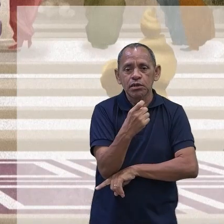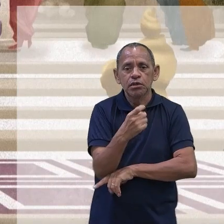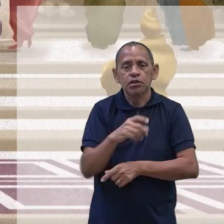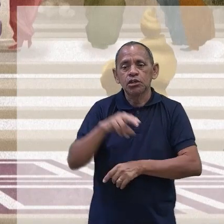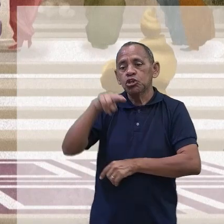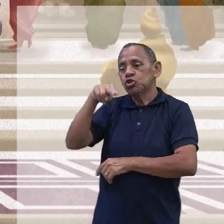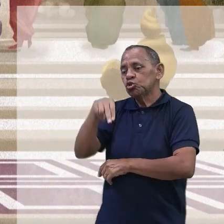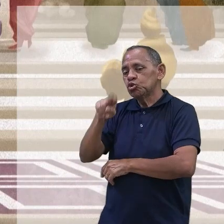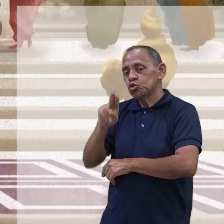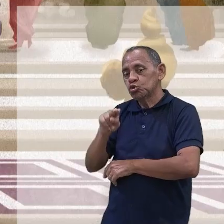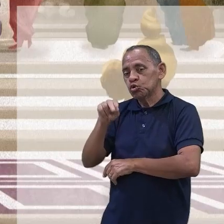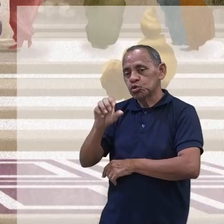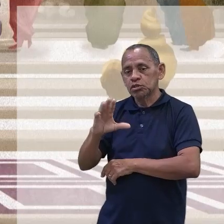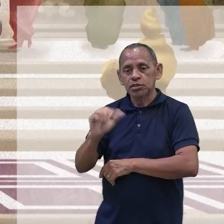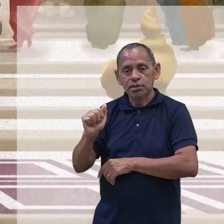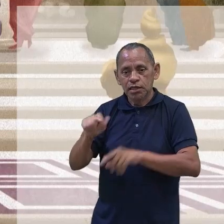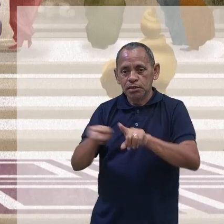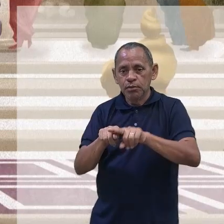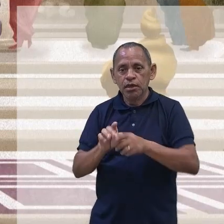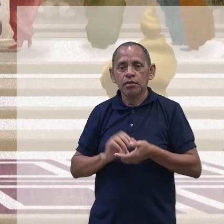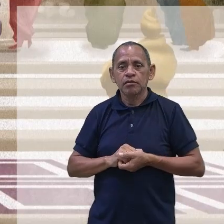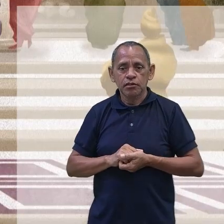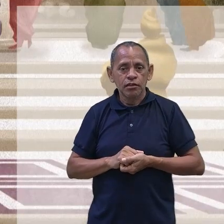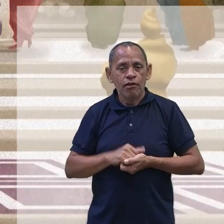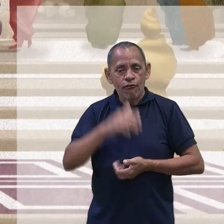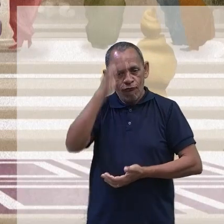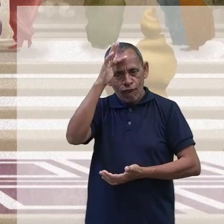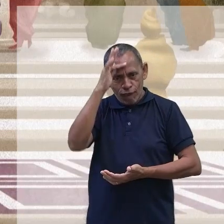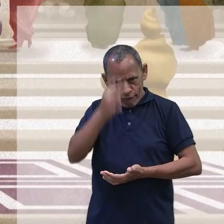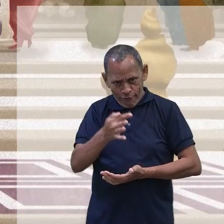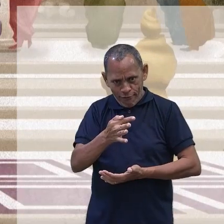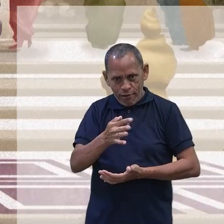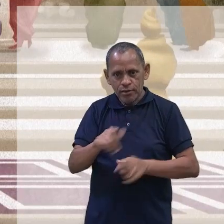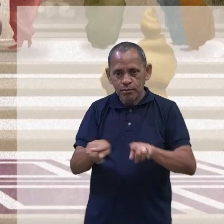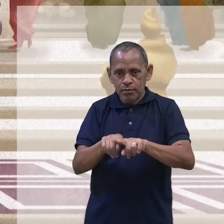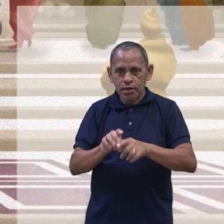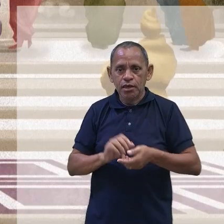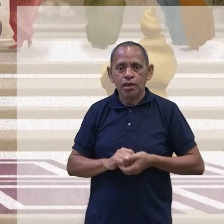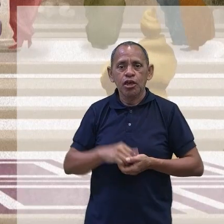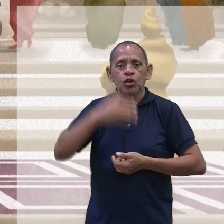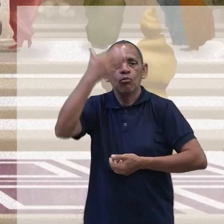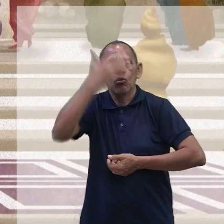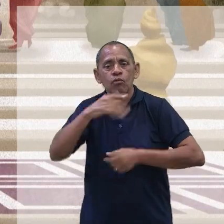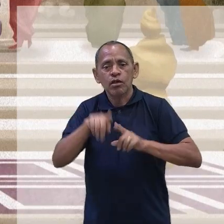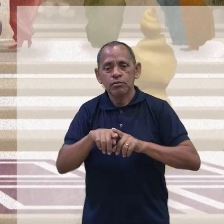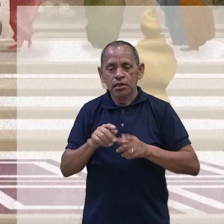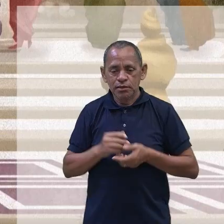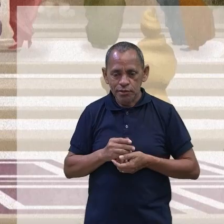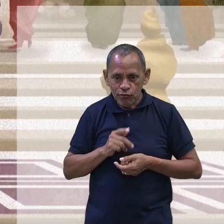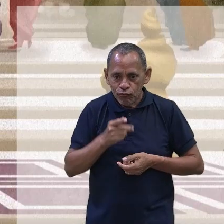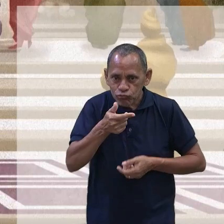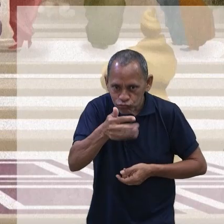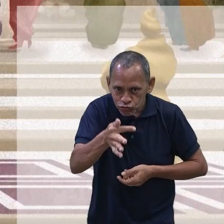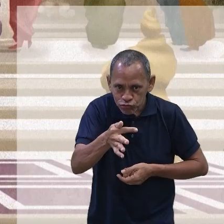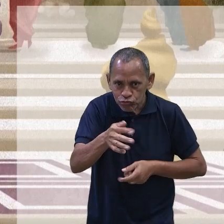o poder da fé há de aprovar do ser, vir o não ser.